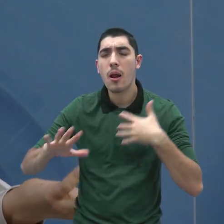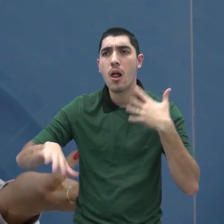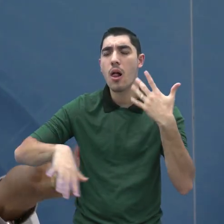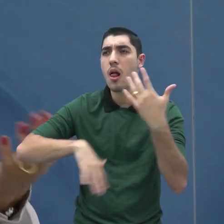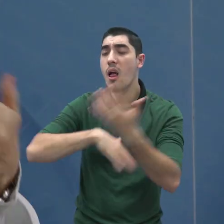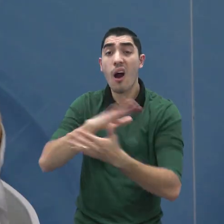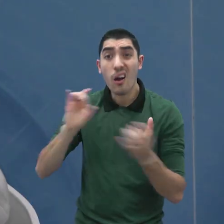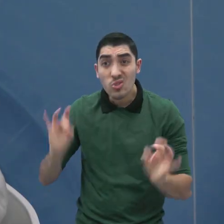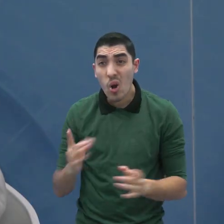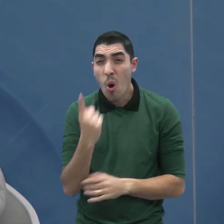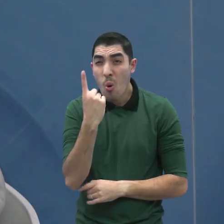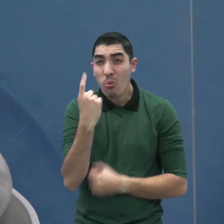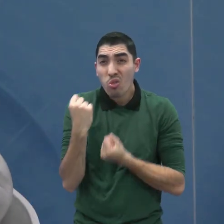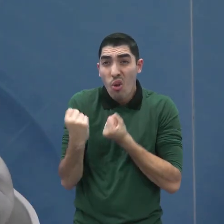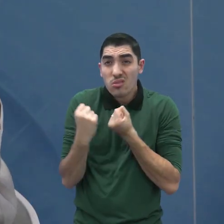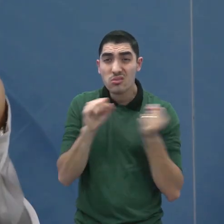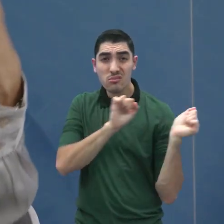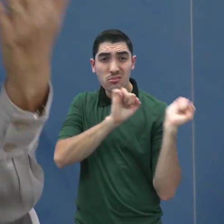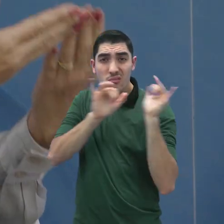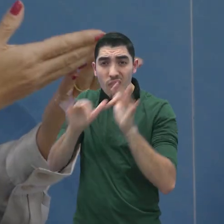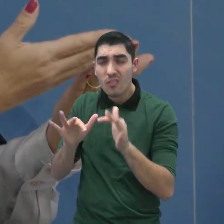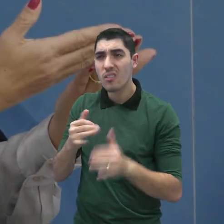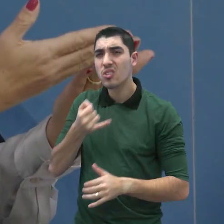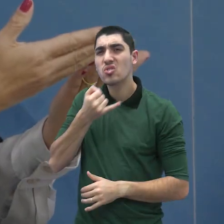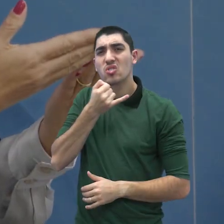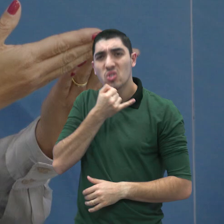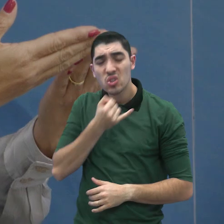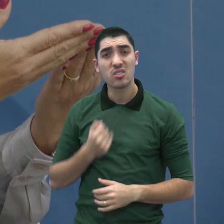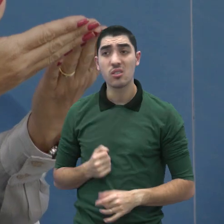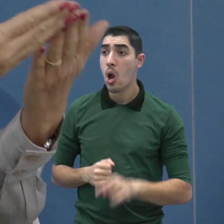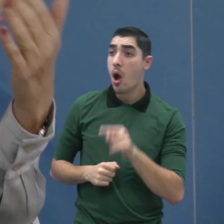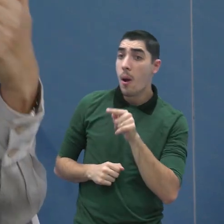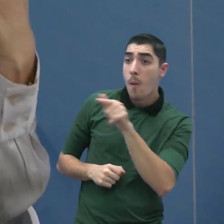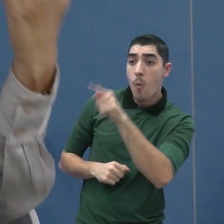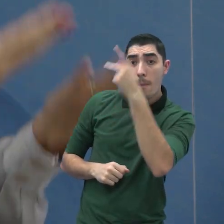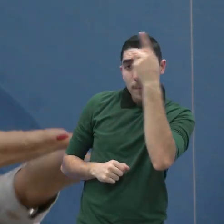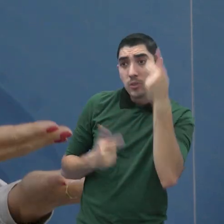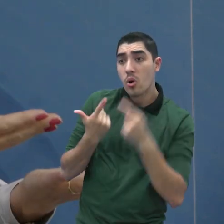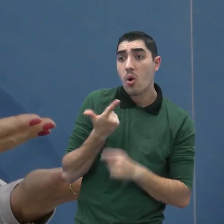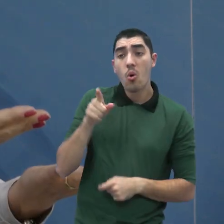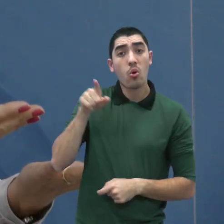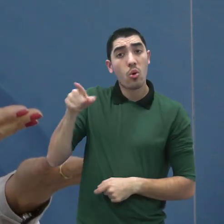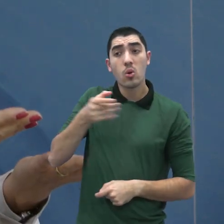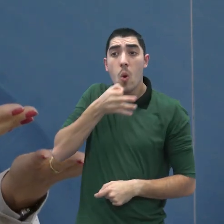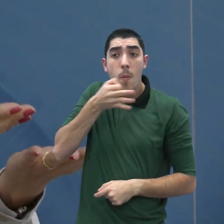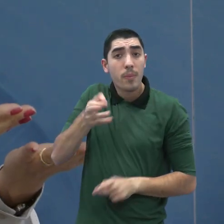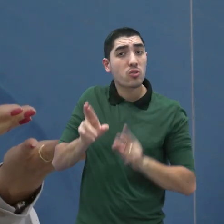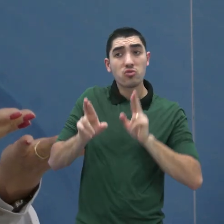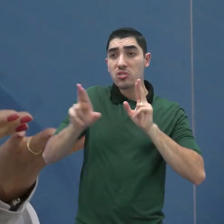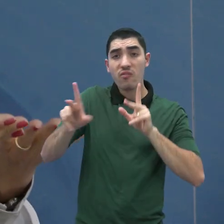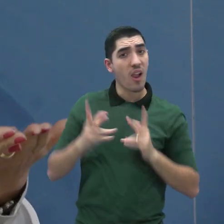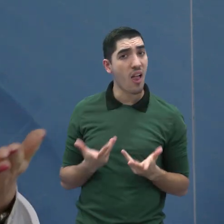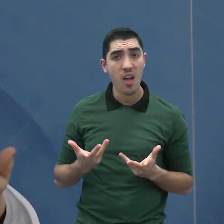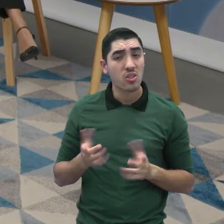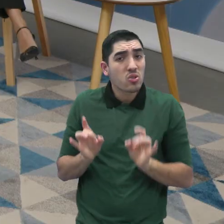você vai pensar, eu não consigo lidar com a vida do outro ali, com a opinião contrária do outro. Uhum. É